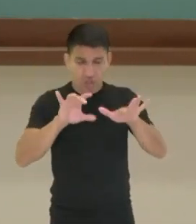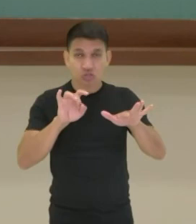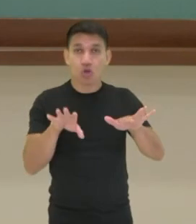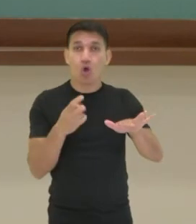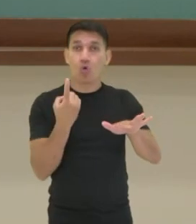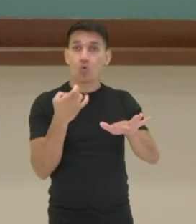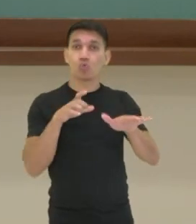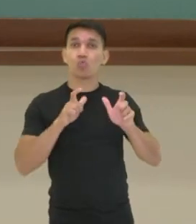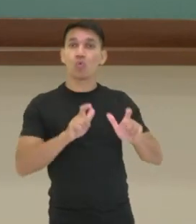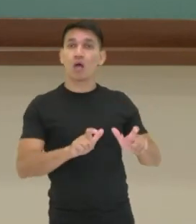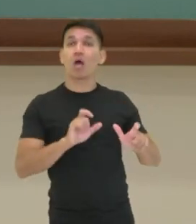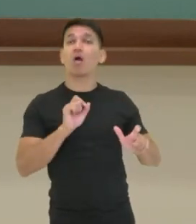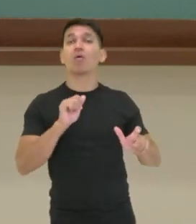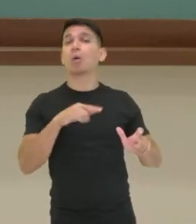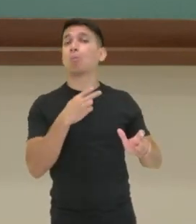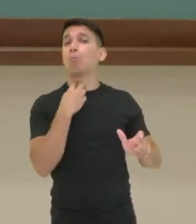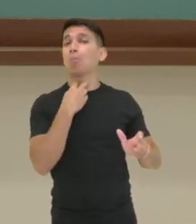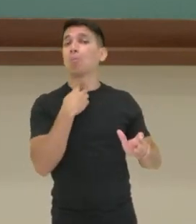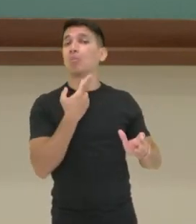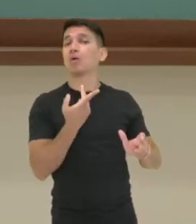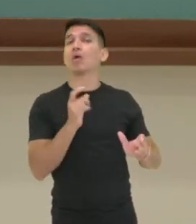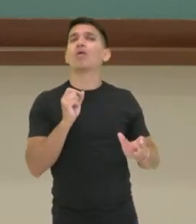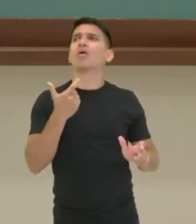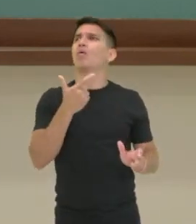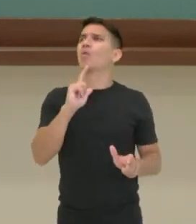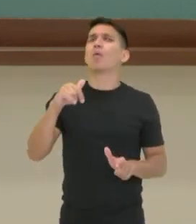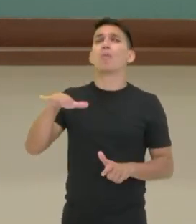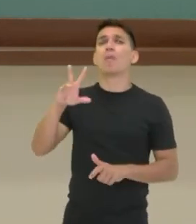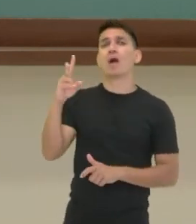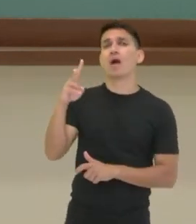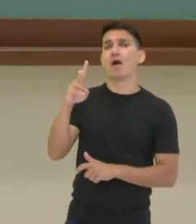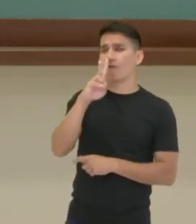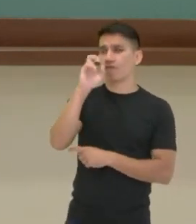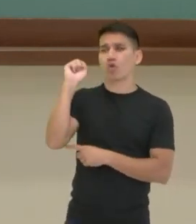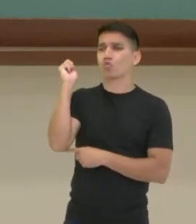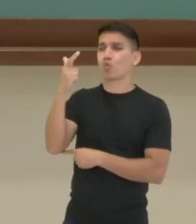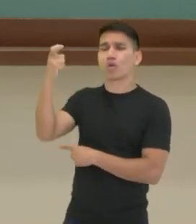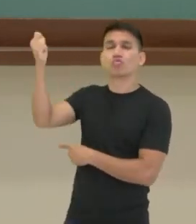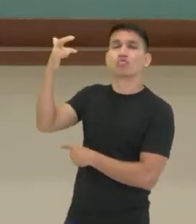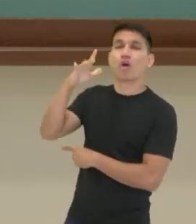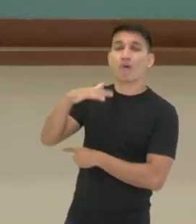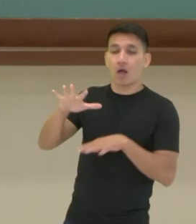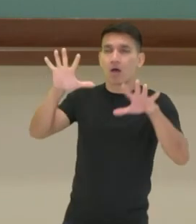de ser mais poderoso do que o sol? Era uma nuvem escura de chuva.